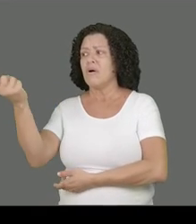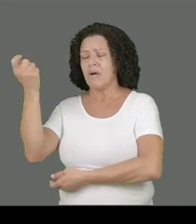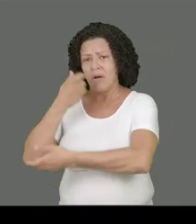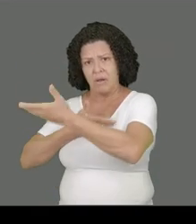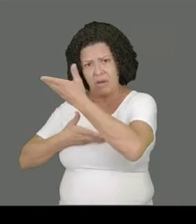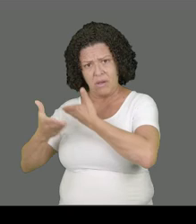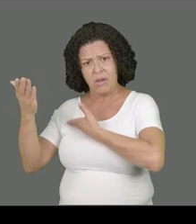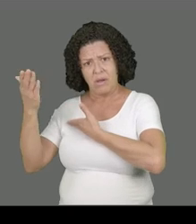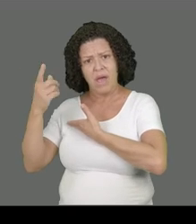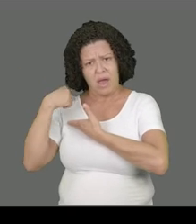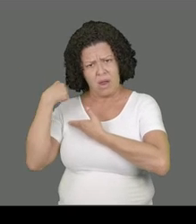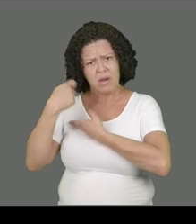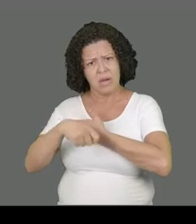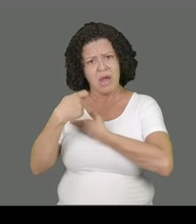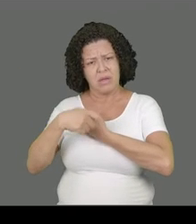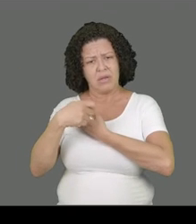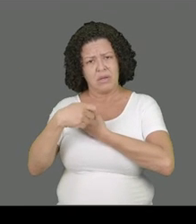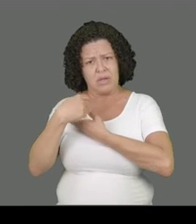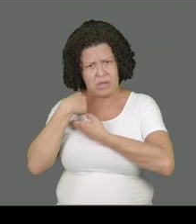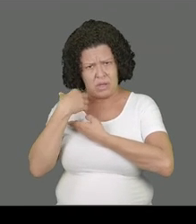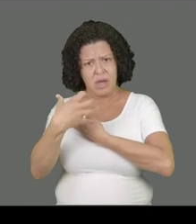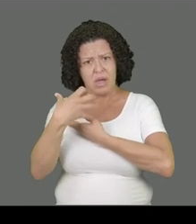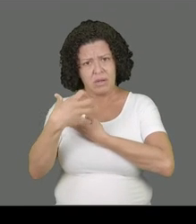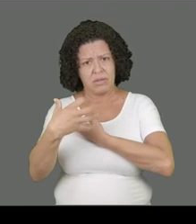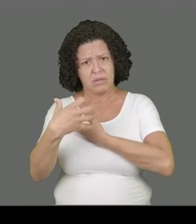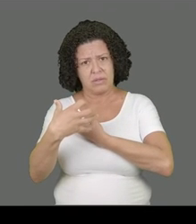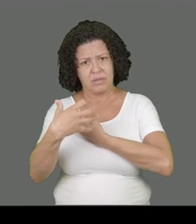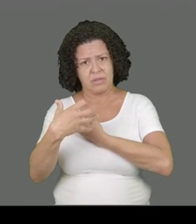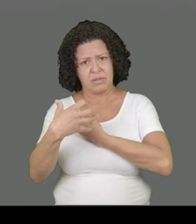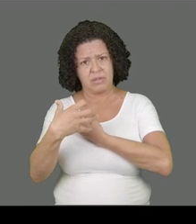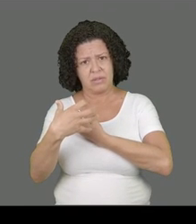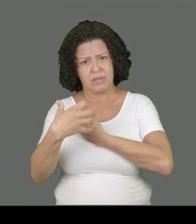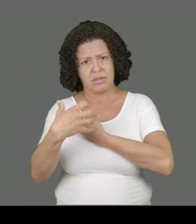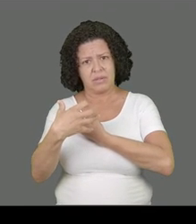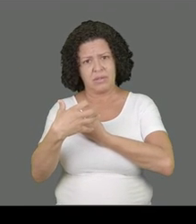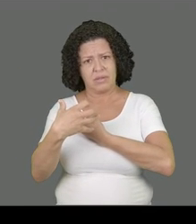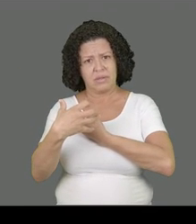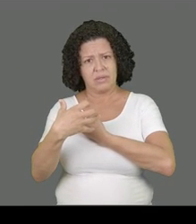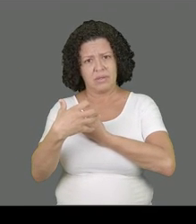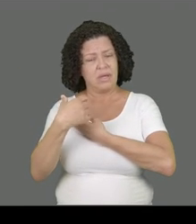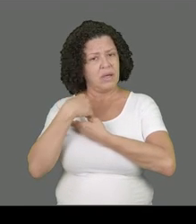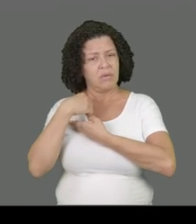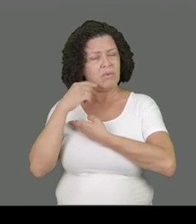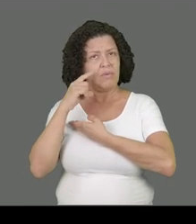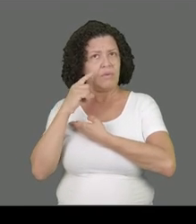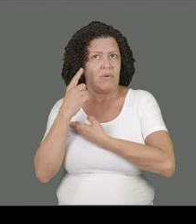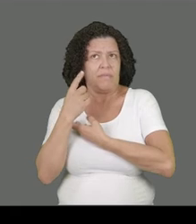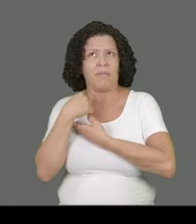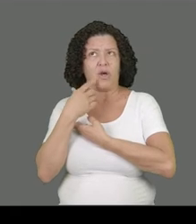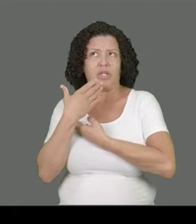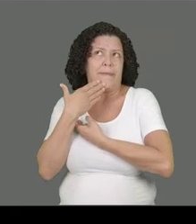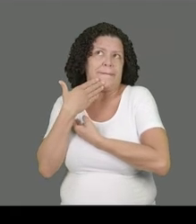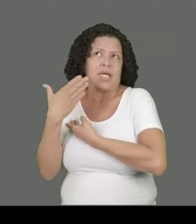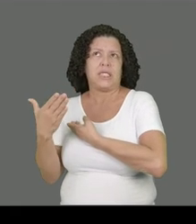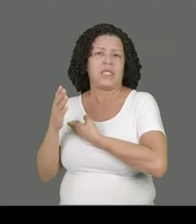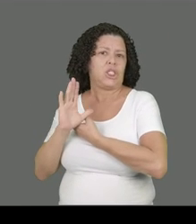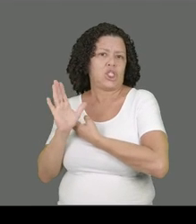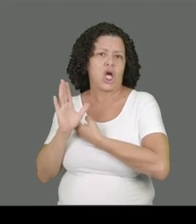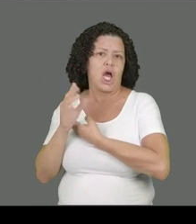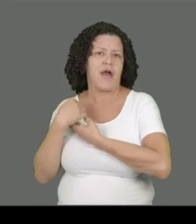obtereis? Isso que eu necessito, isso que eu almejo, o que eu quero, eu não posso